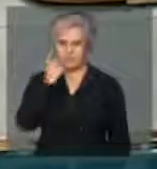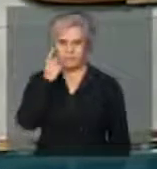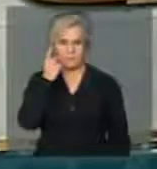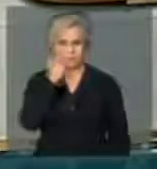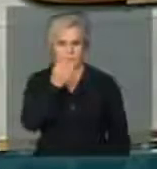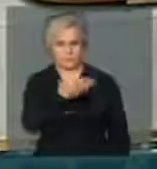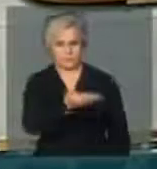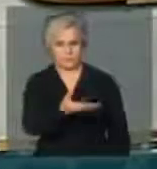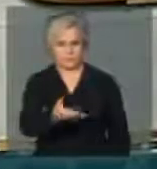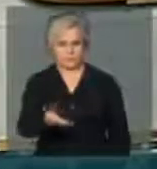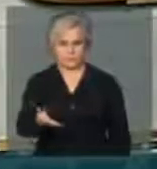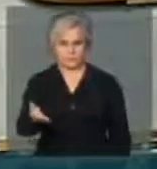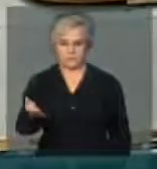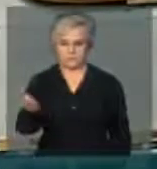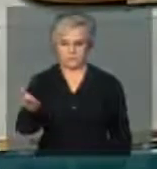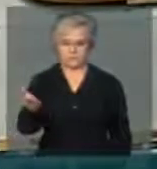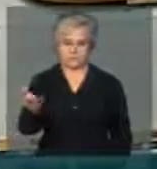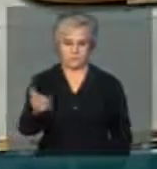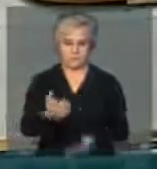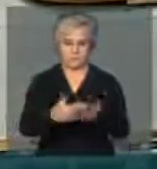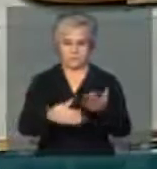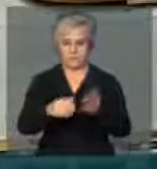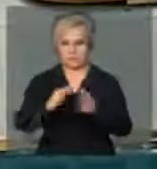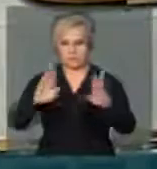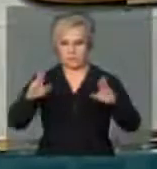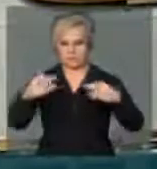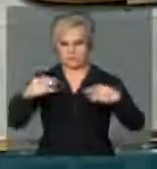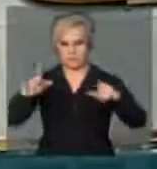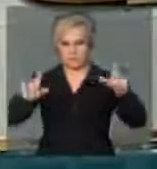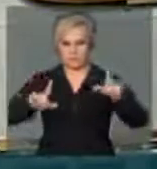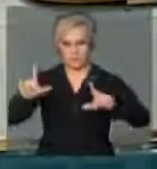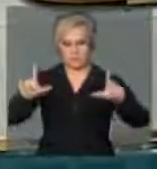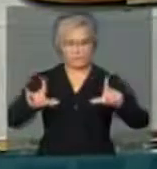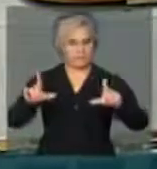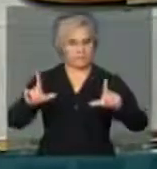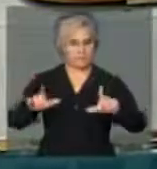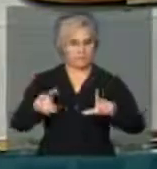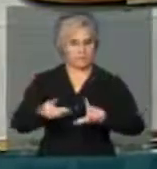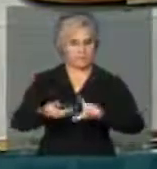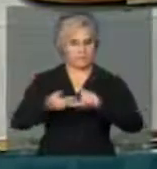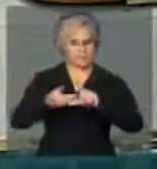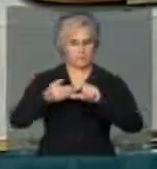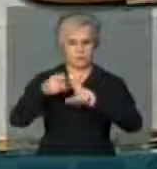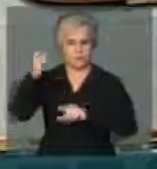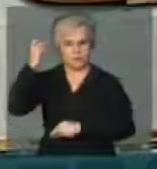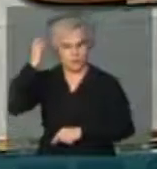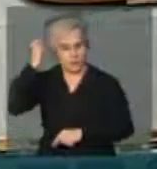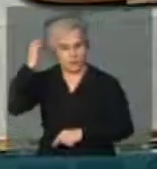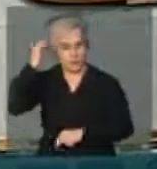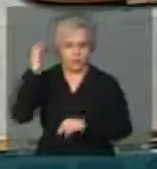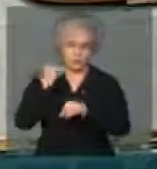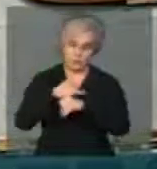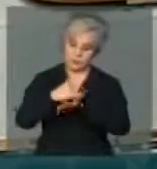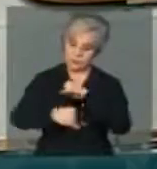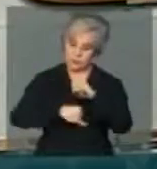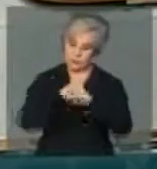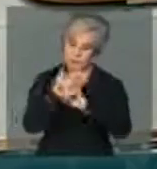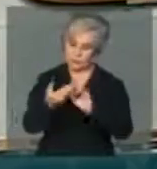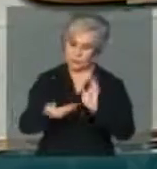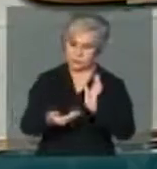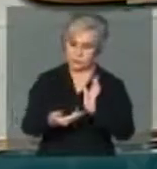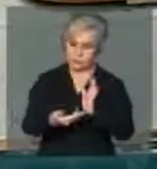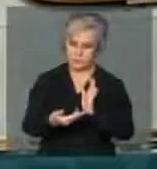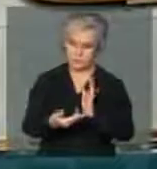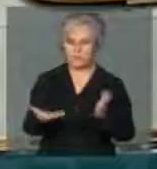deputados, todos que nos assistem pelos meios de comunicação dessa casa, que me traz